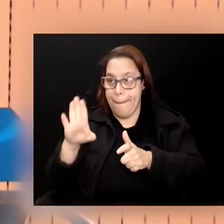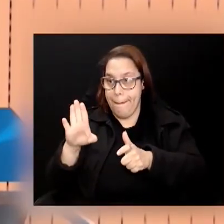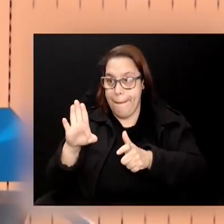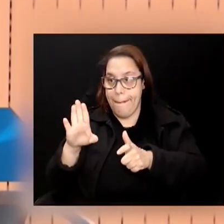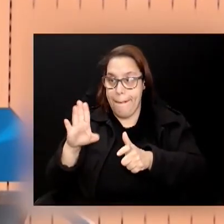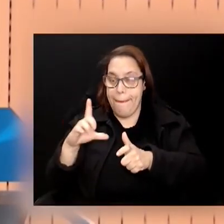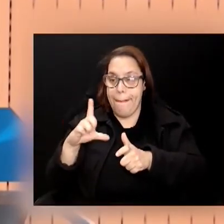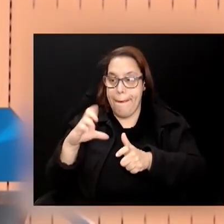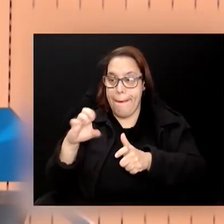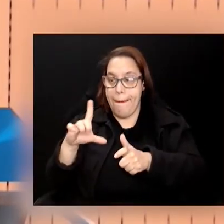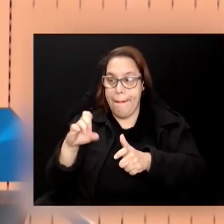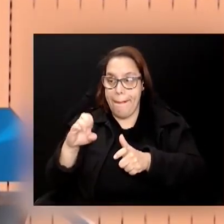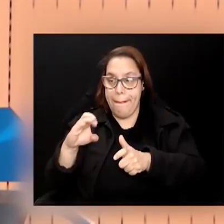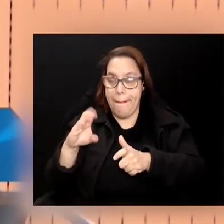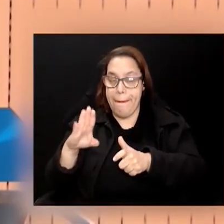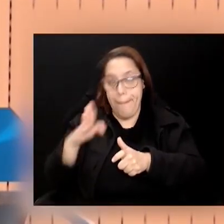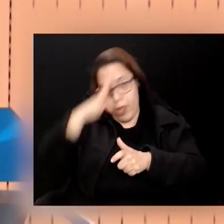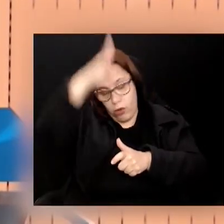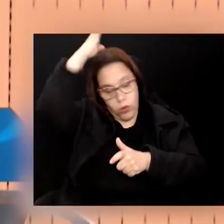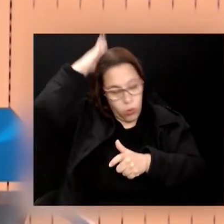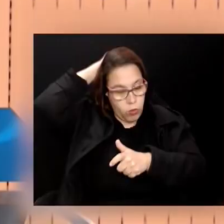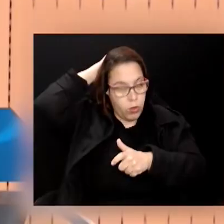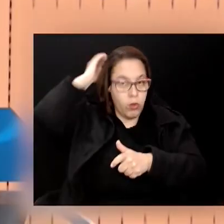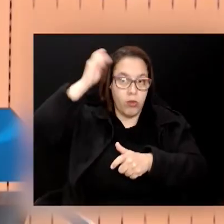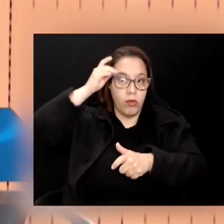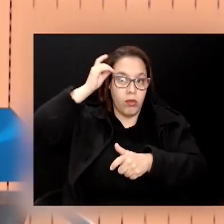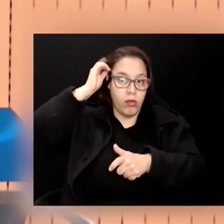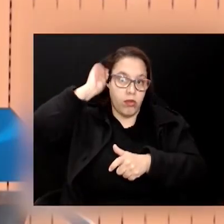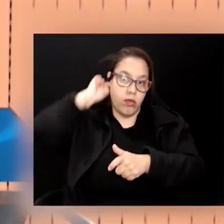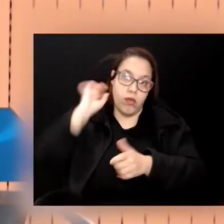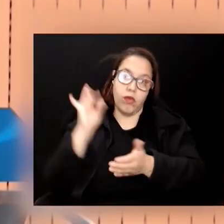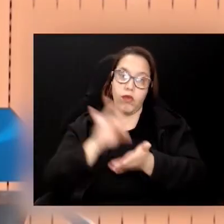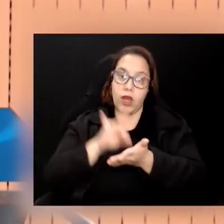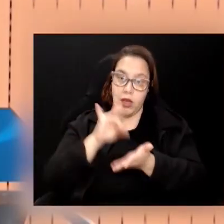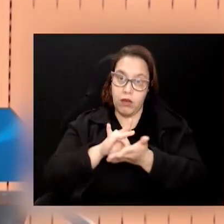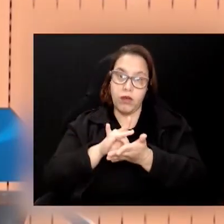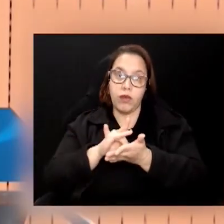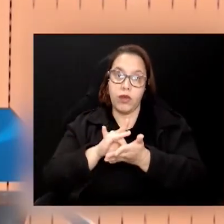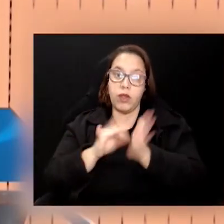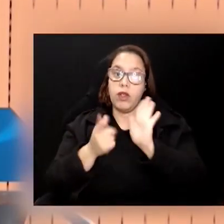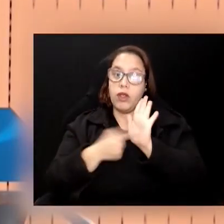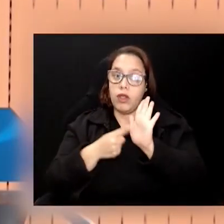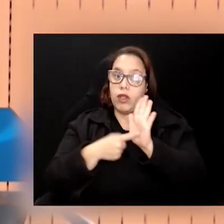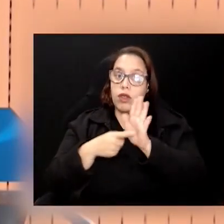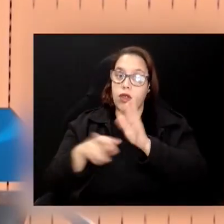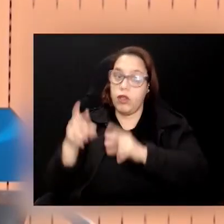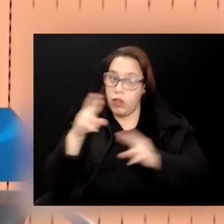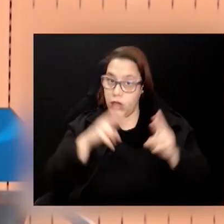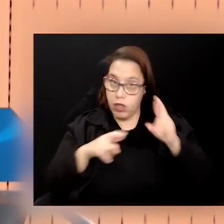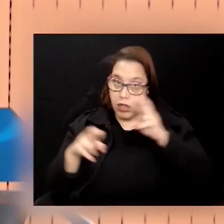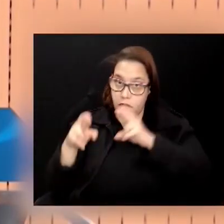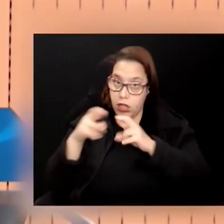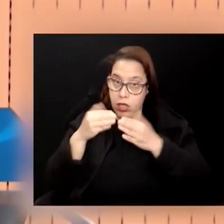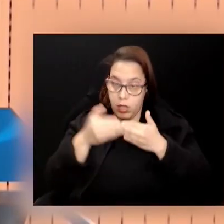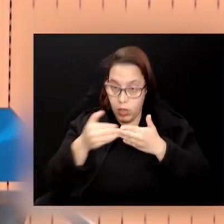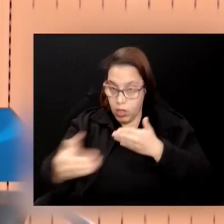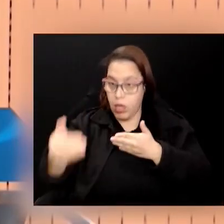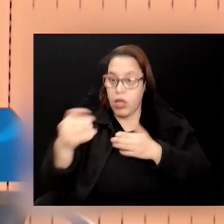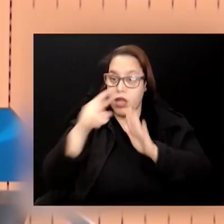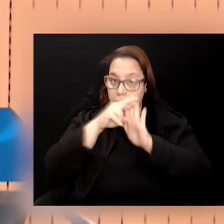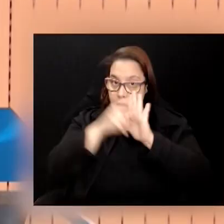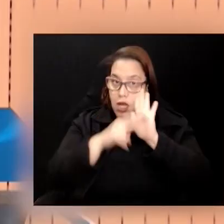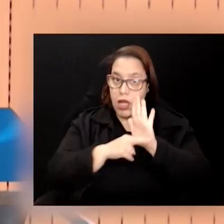do Corpo de Bombeiros válidos. Então, nesses casos, a fiscalização seguirá esta sequência. Primeira